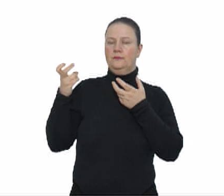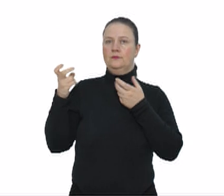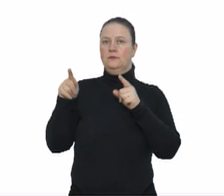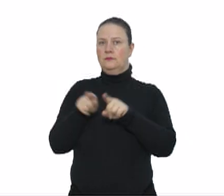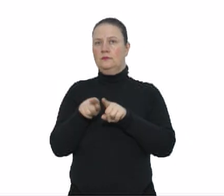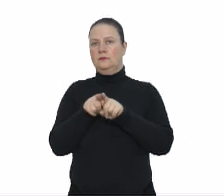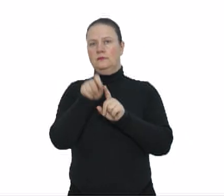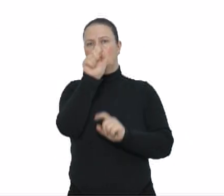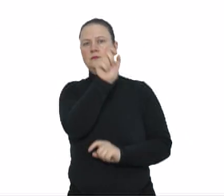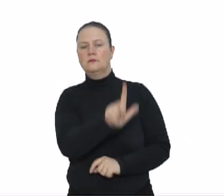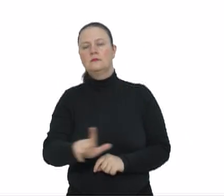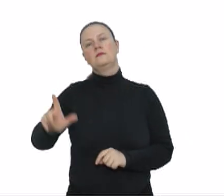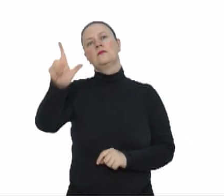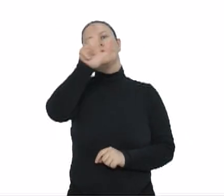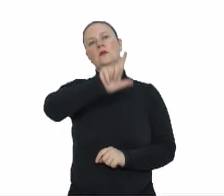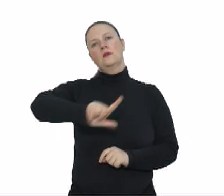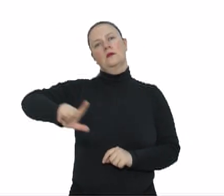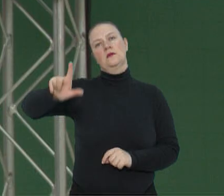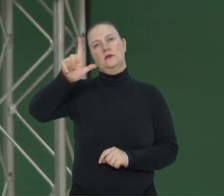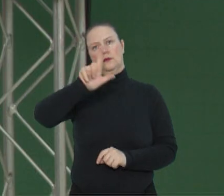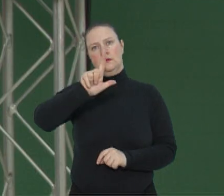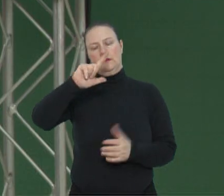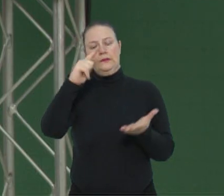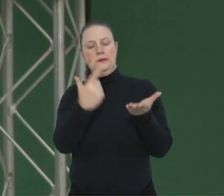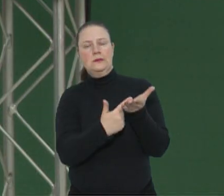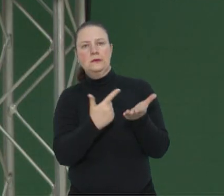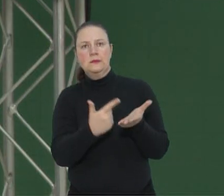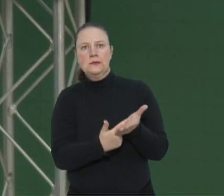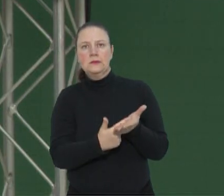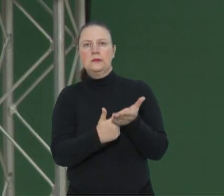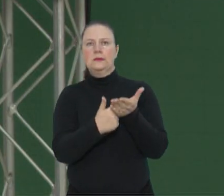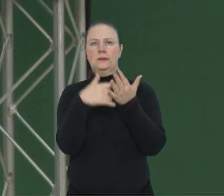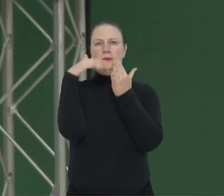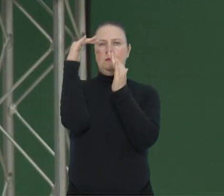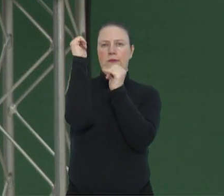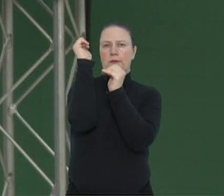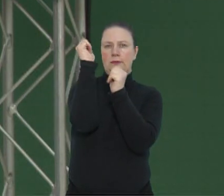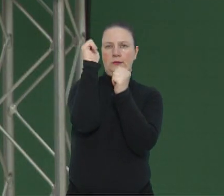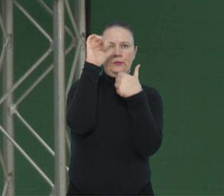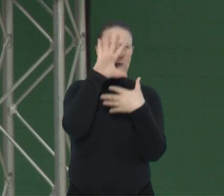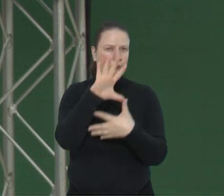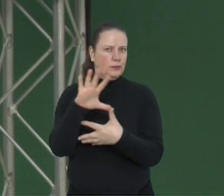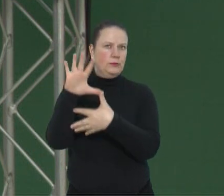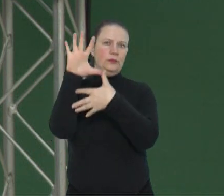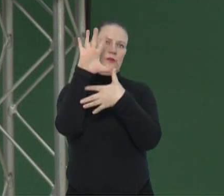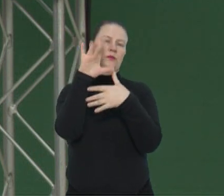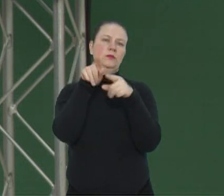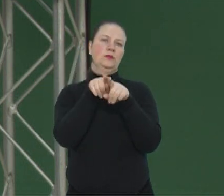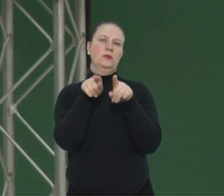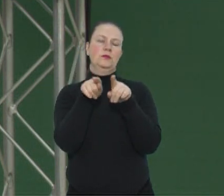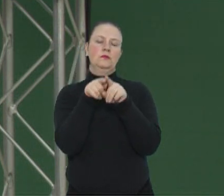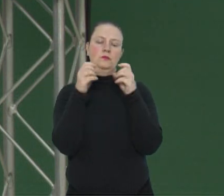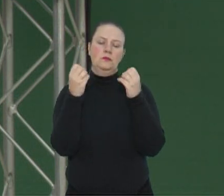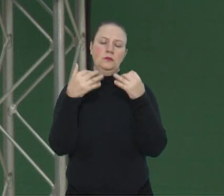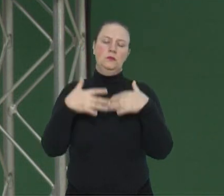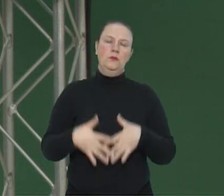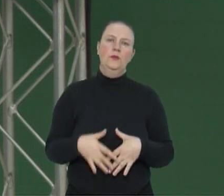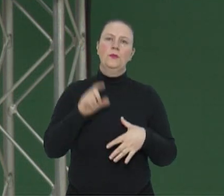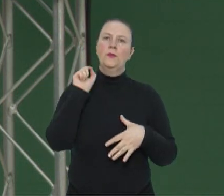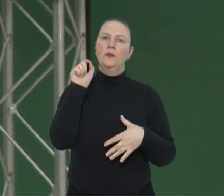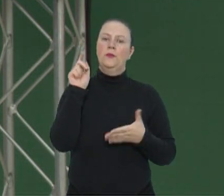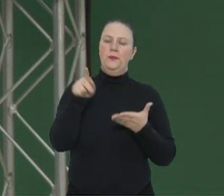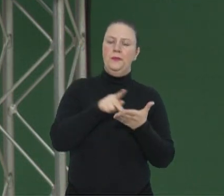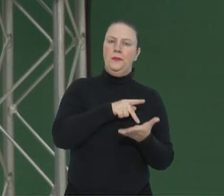da literatura aqui, né, hispano-americana, literatura espanhola. Vamos falar sobre um